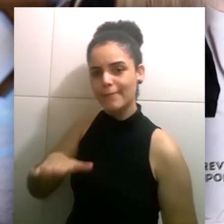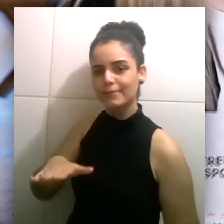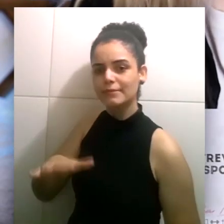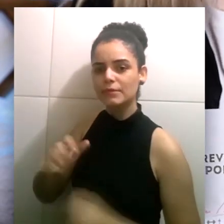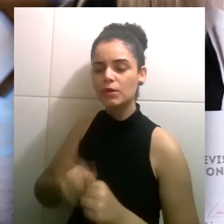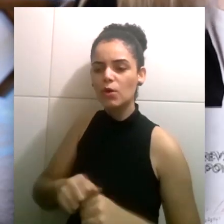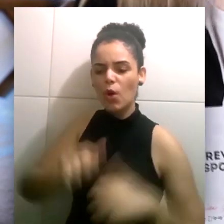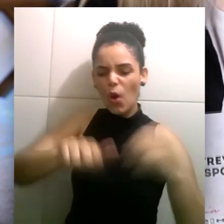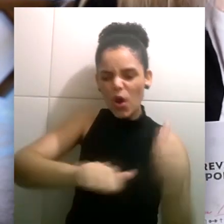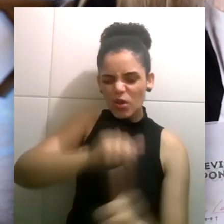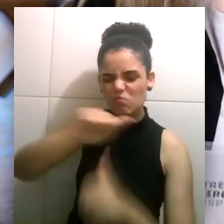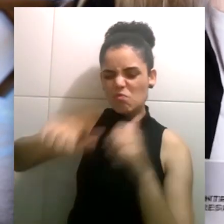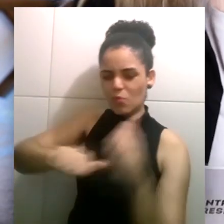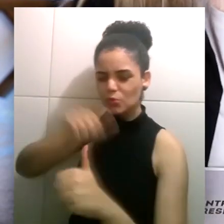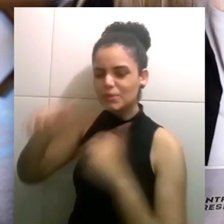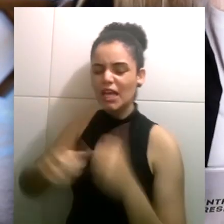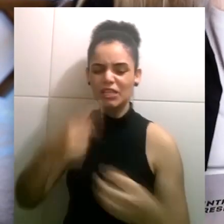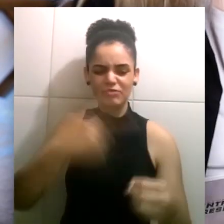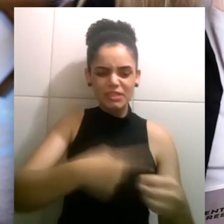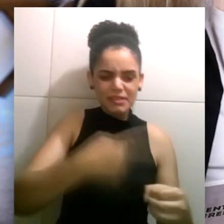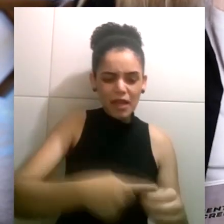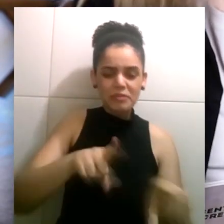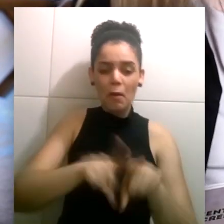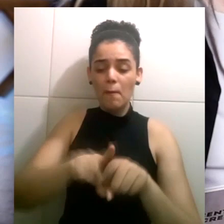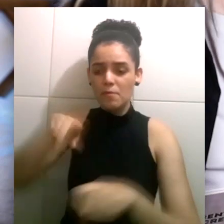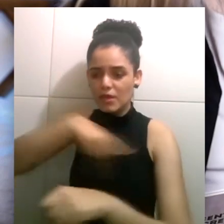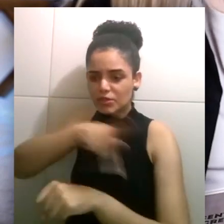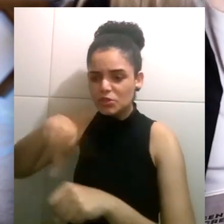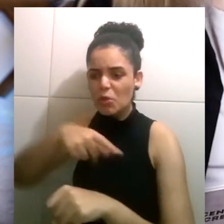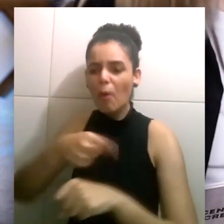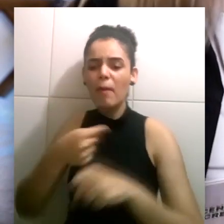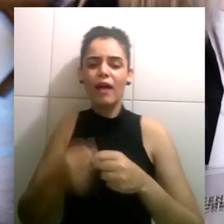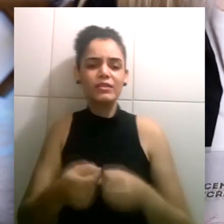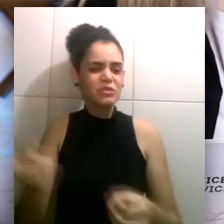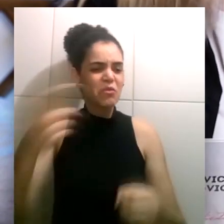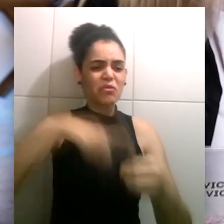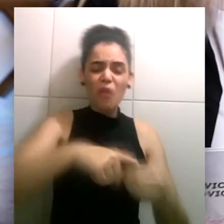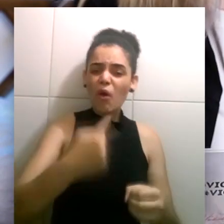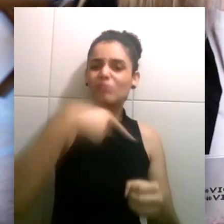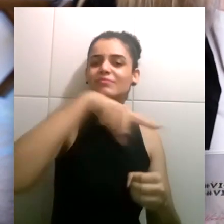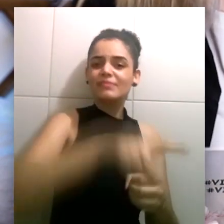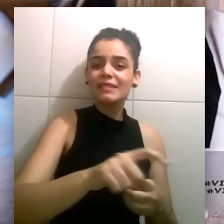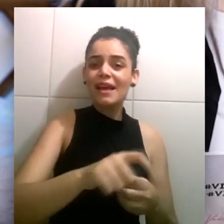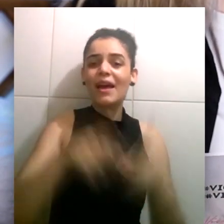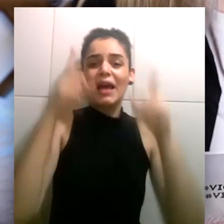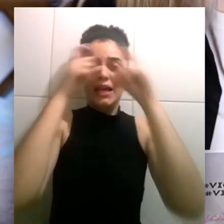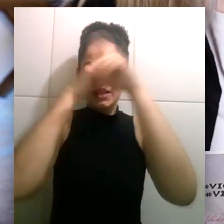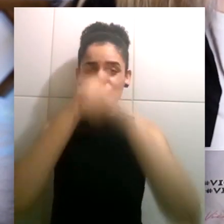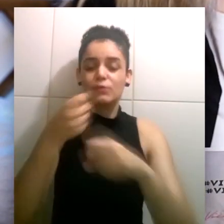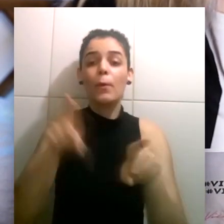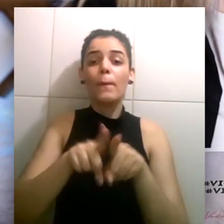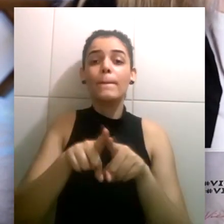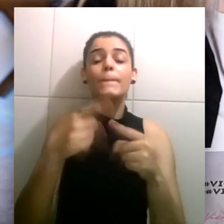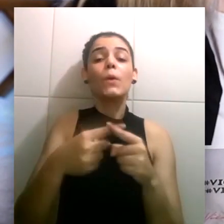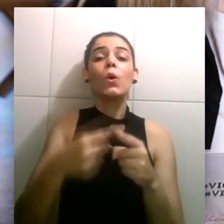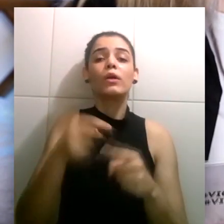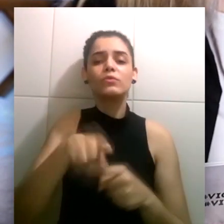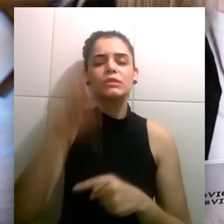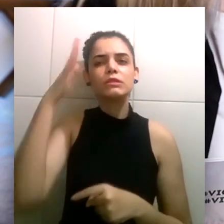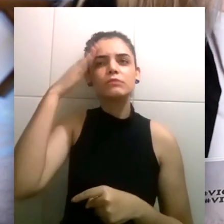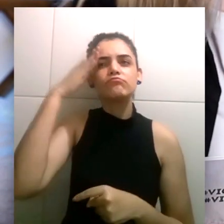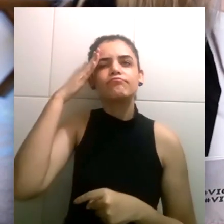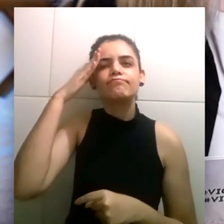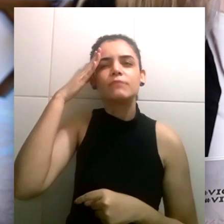caso, assim, mudei muito de cidade, depois de país, depois volta pra cá, depois vai pra lá, é difícil. Você tem que aprender